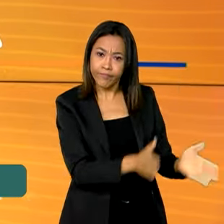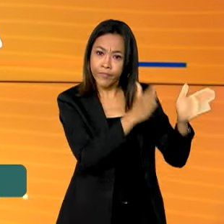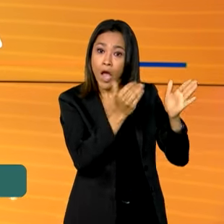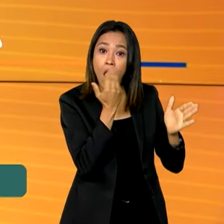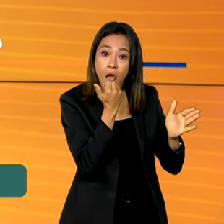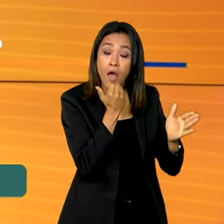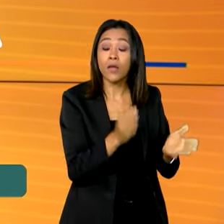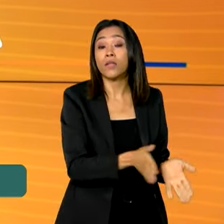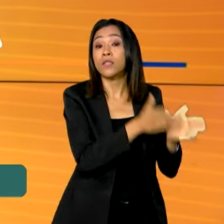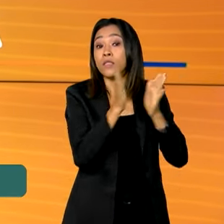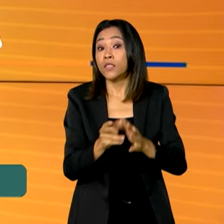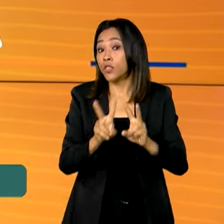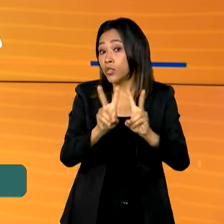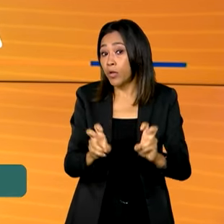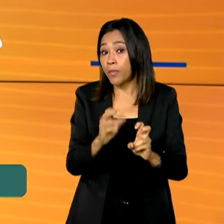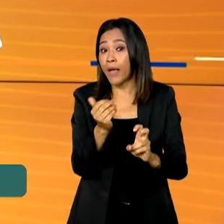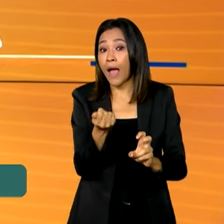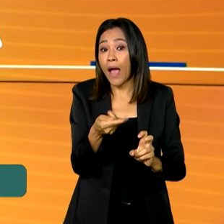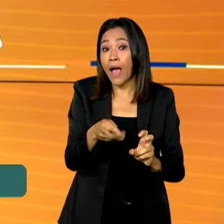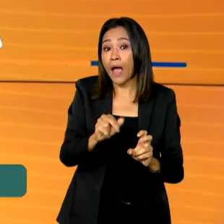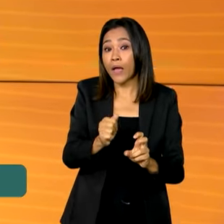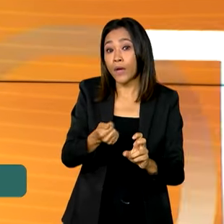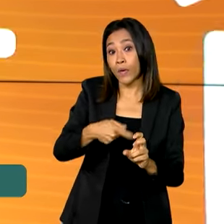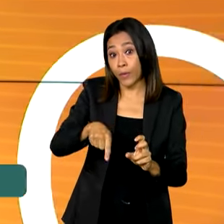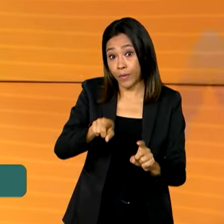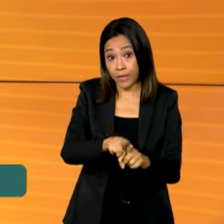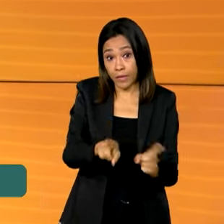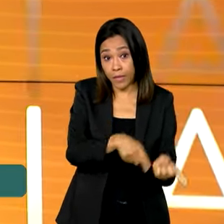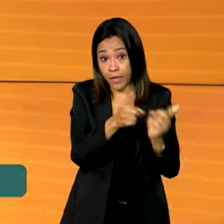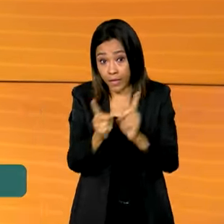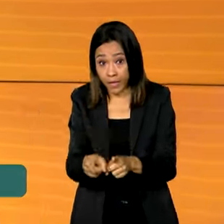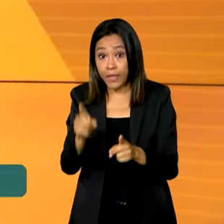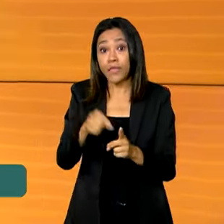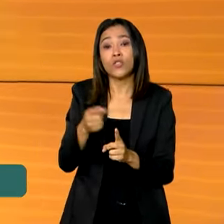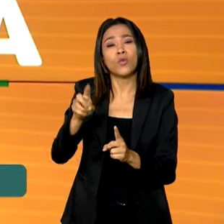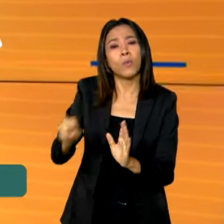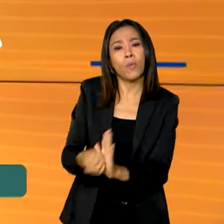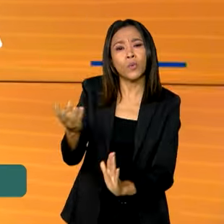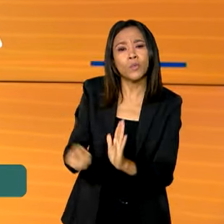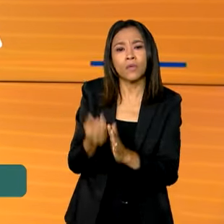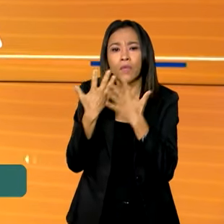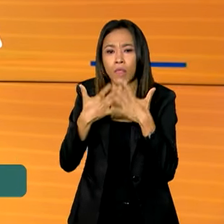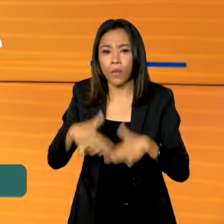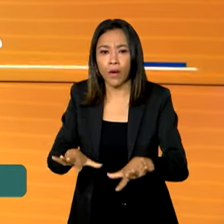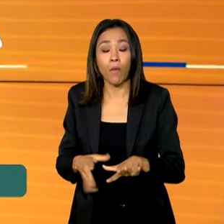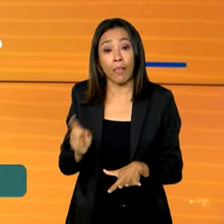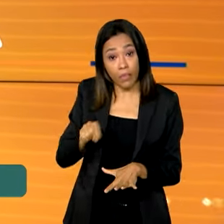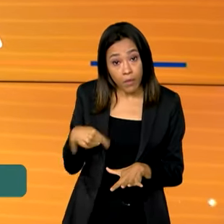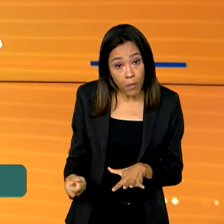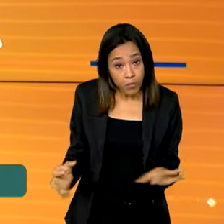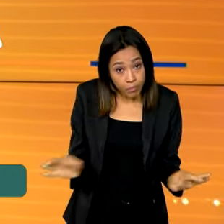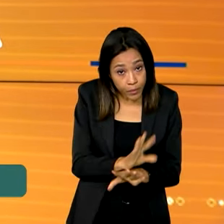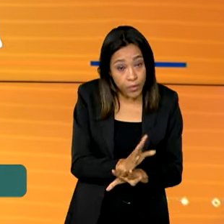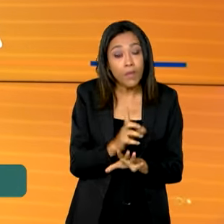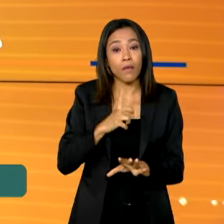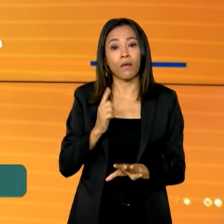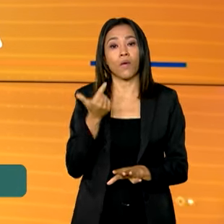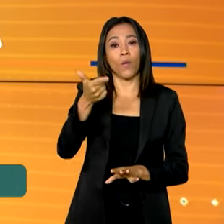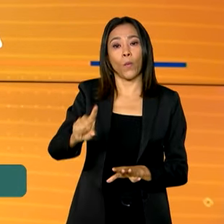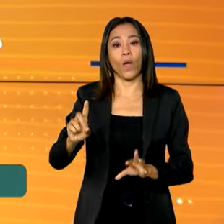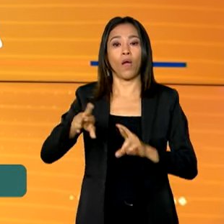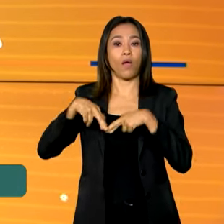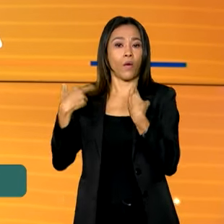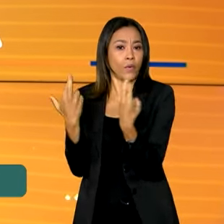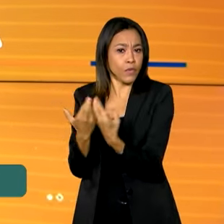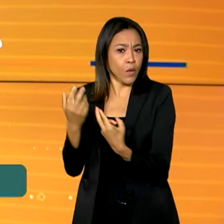alimentar, de agroecologia, também produção orgânica. Logo depois, Lula tem uma reunião também no Planalto